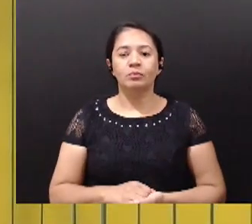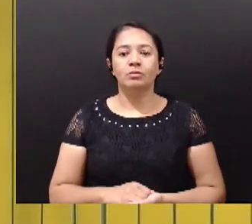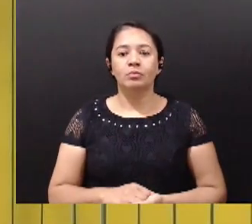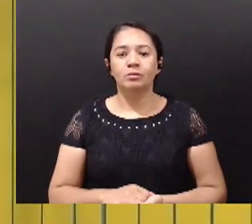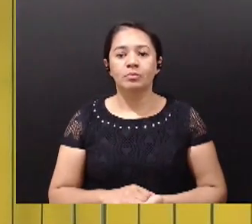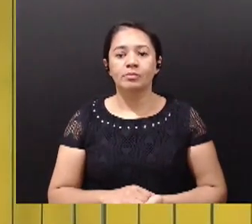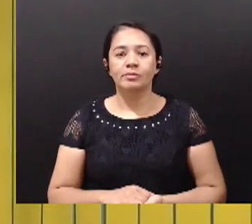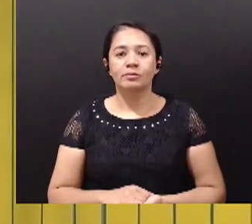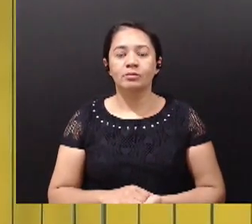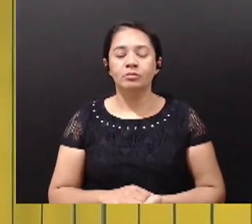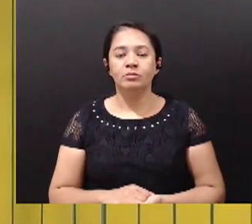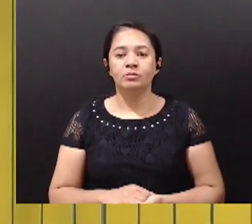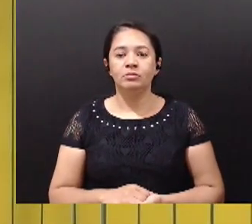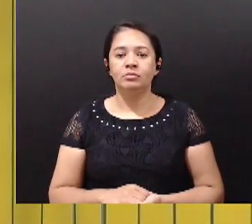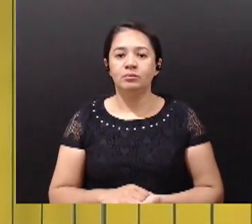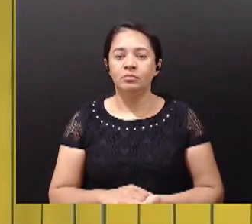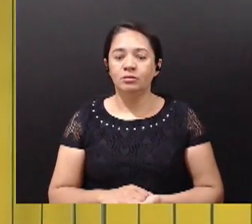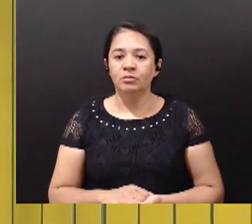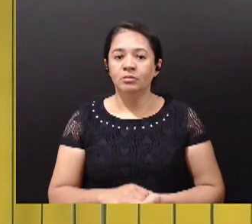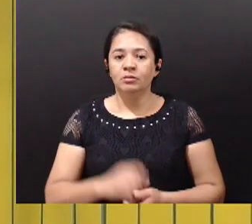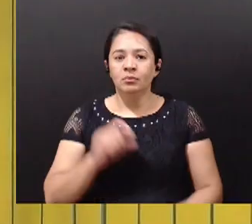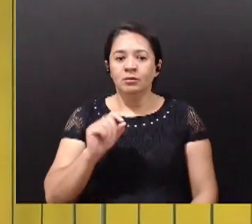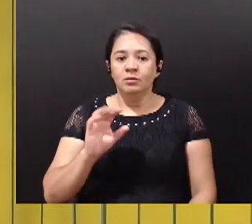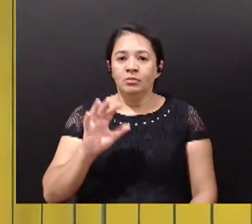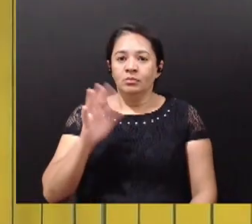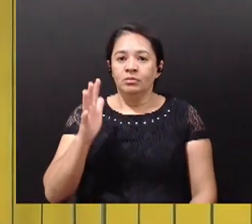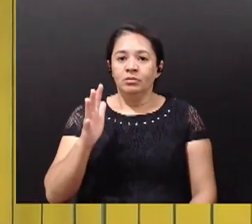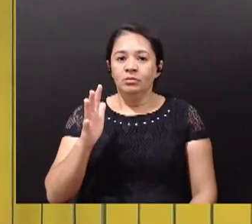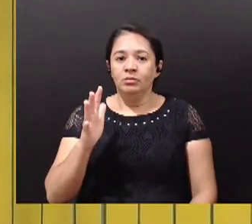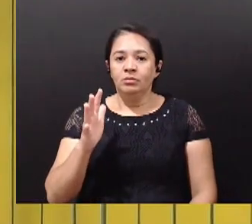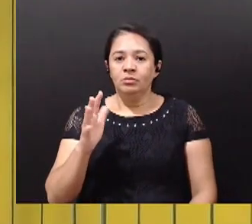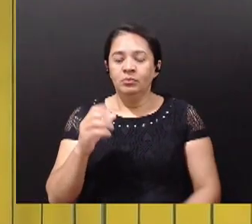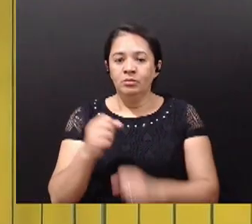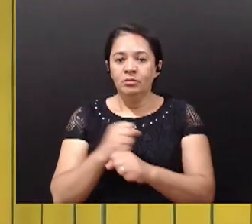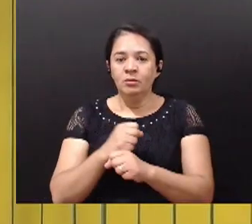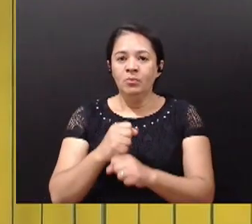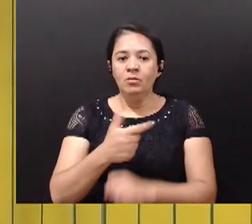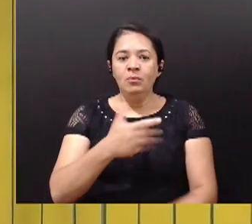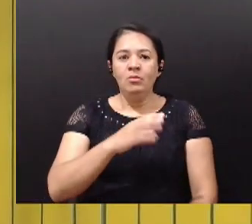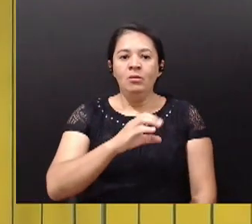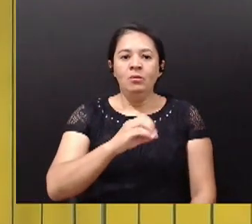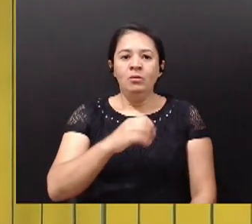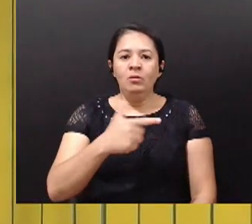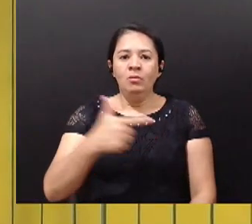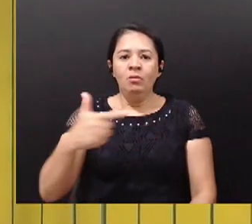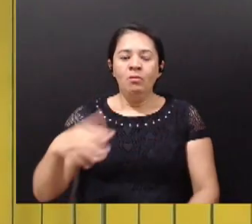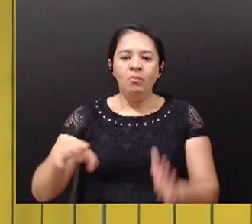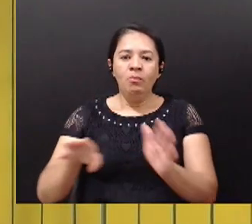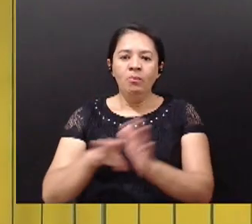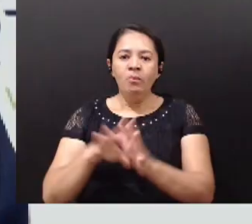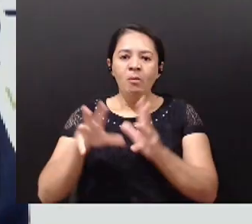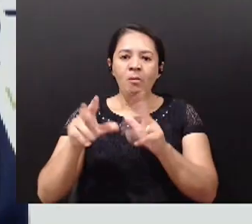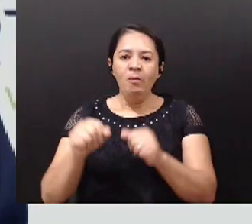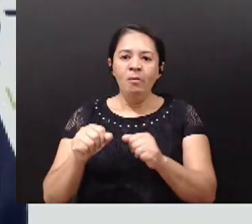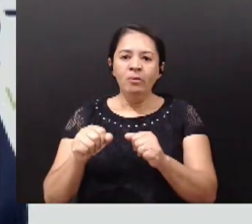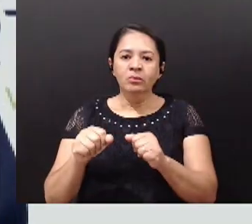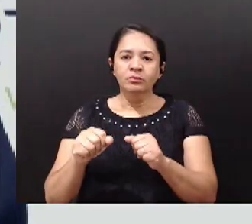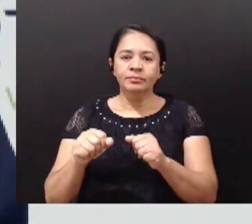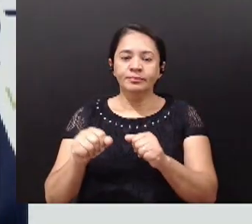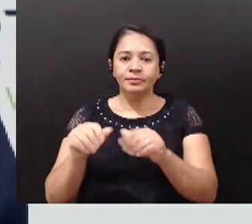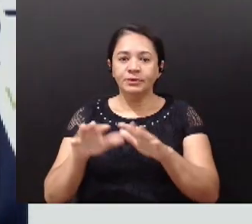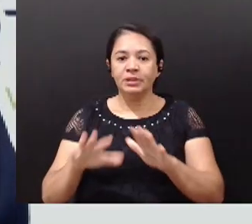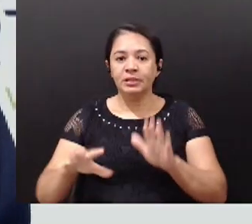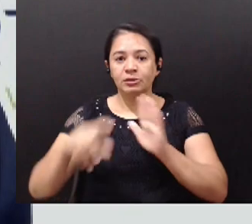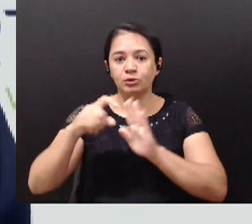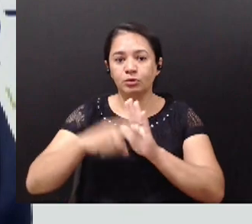Então, o que acontece? Até o ano de 2022, tudo que estava no rol taxativo da